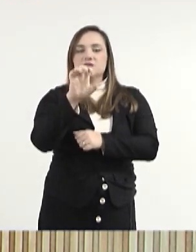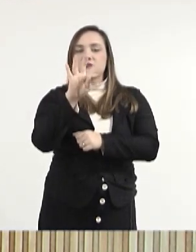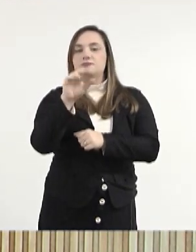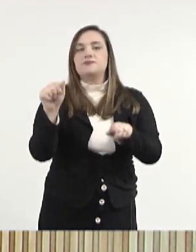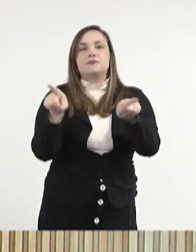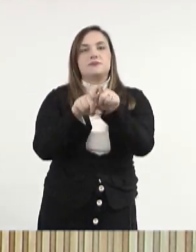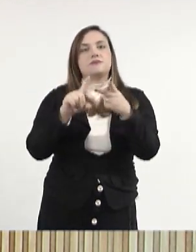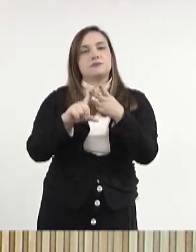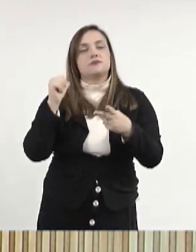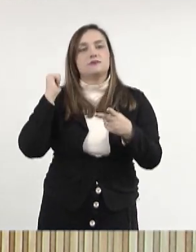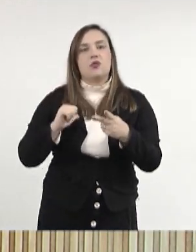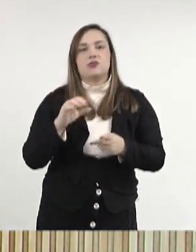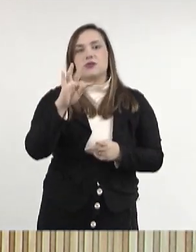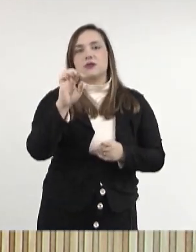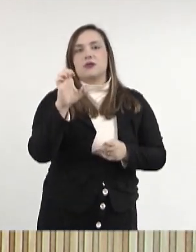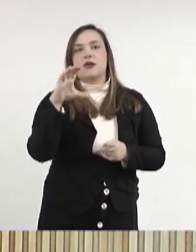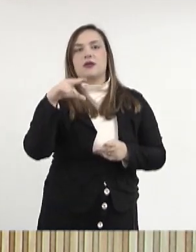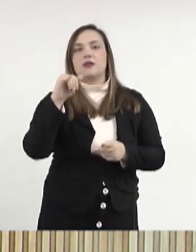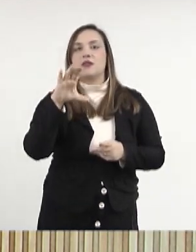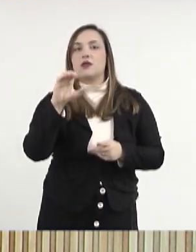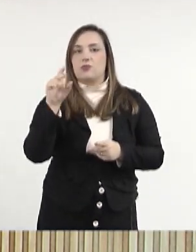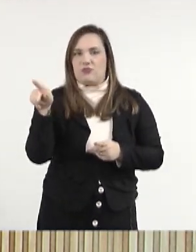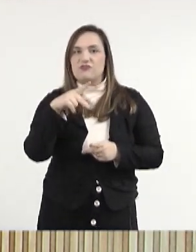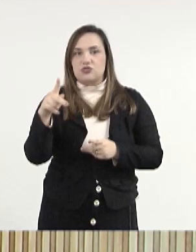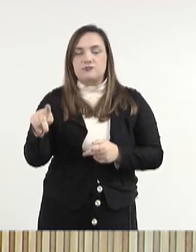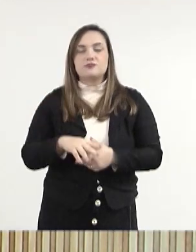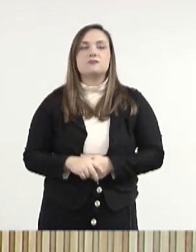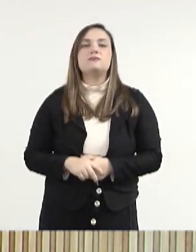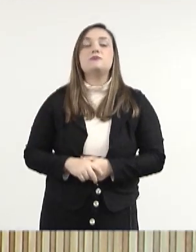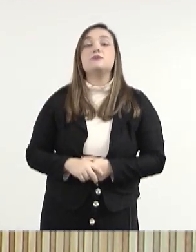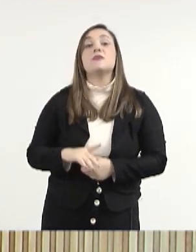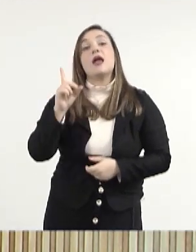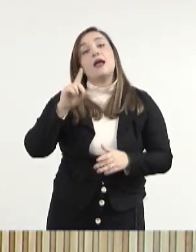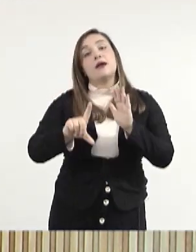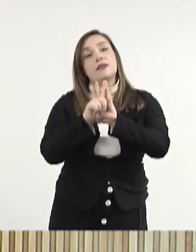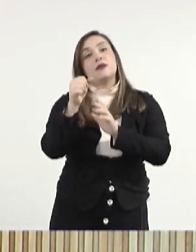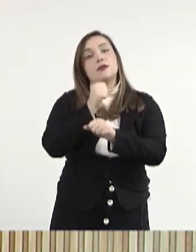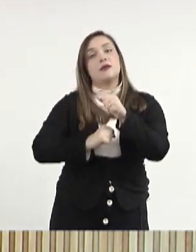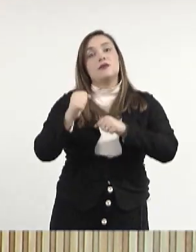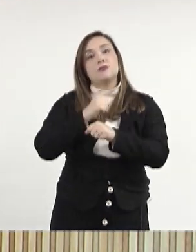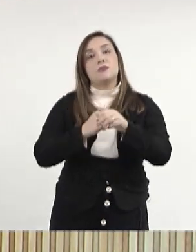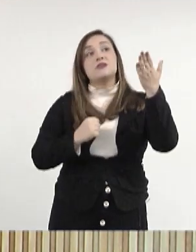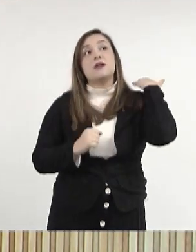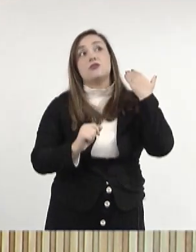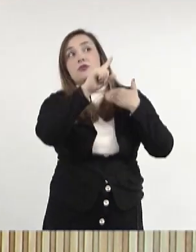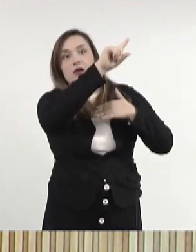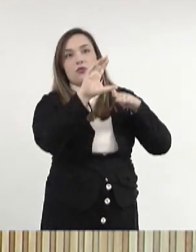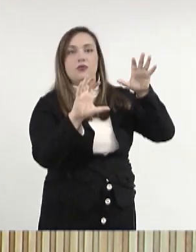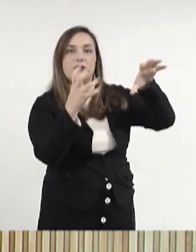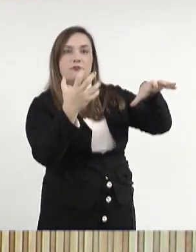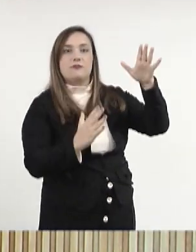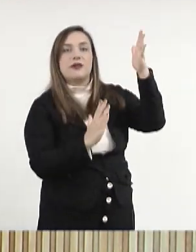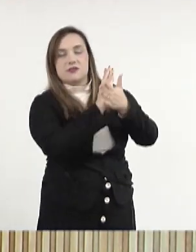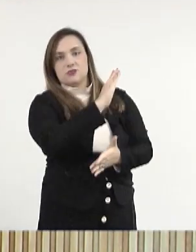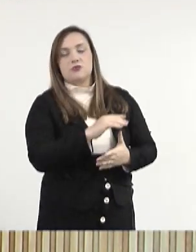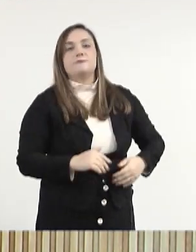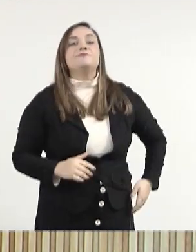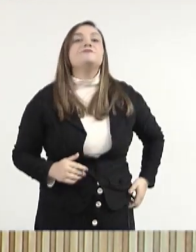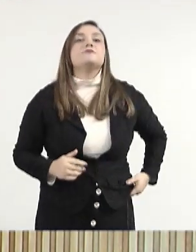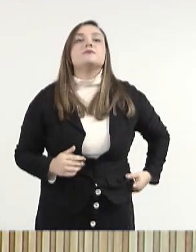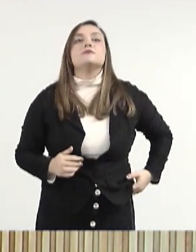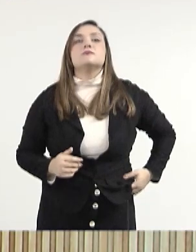mudanças? É mais um alinhamento com a Lei Geral do Esporte que foi aprovada no ano passado pelo Congresso Nacional. E quais